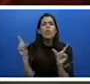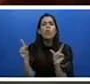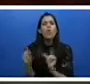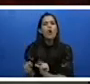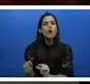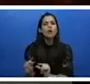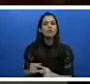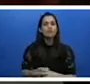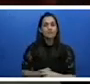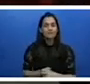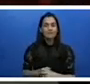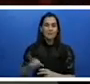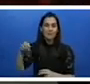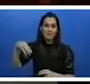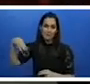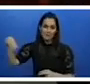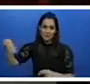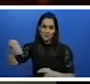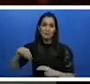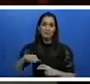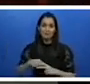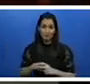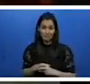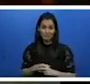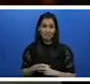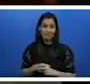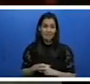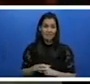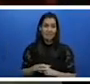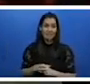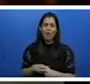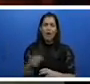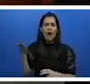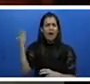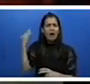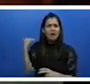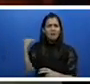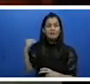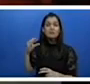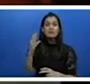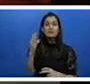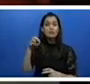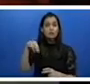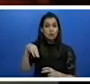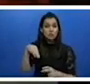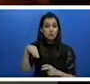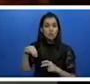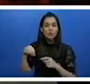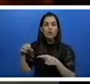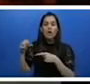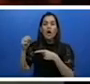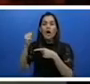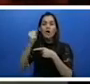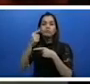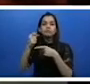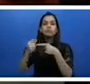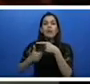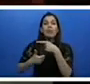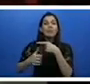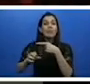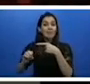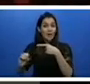centímetro? O milímetro. Então, era centímetro, eu dividi por 10. Cada